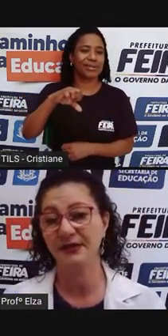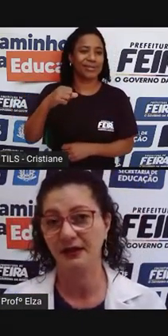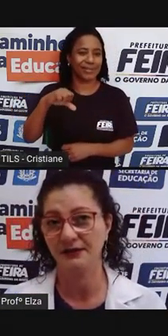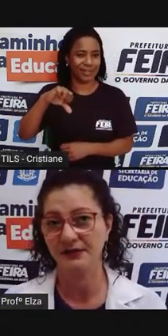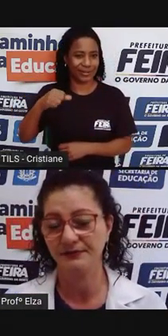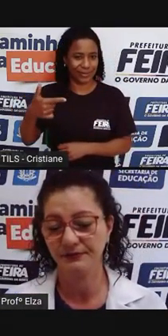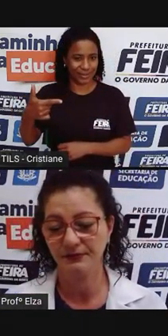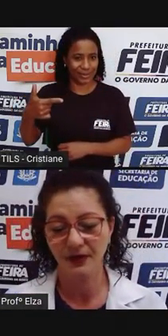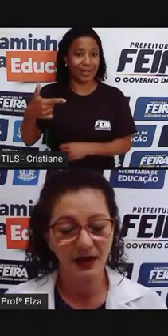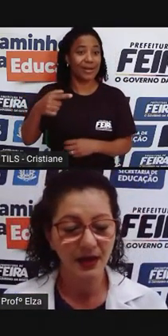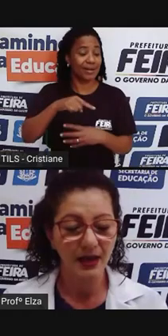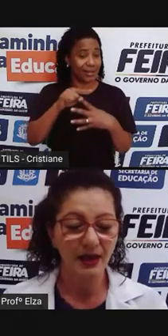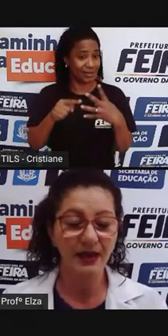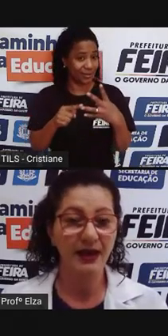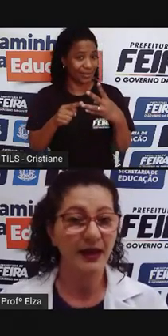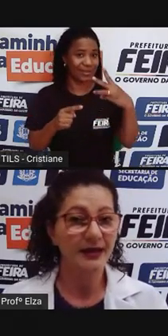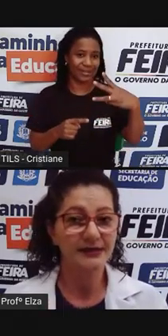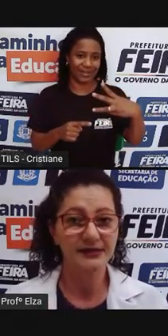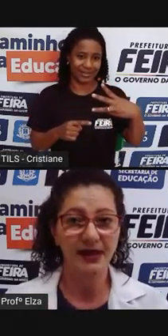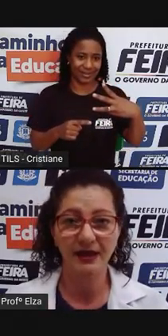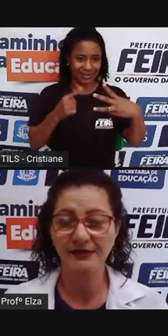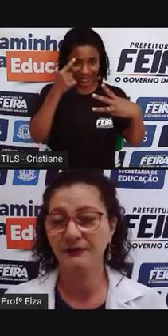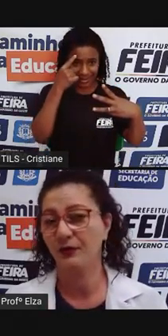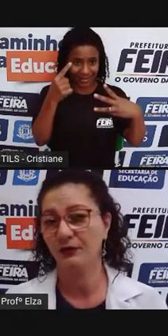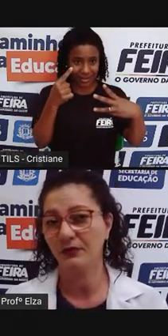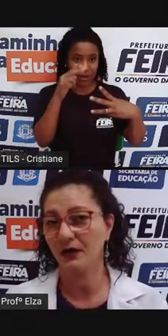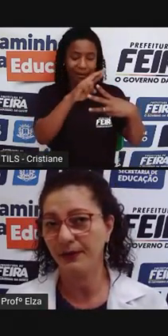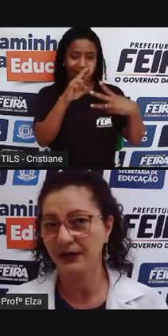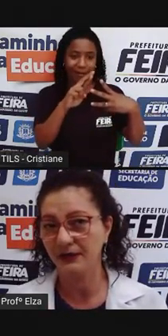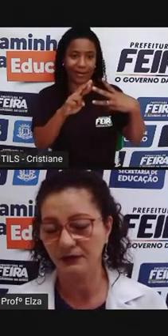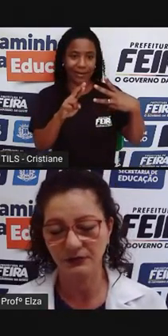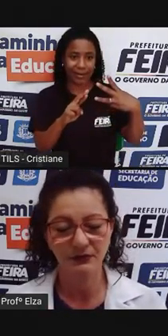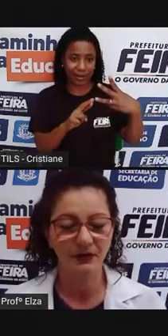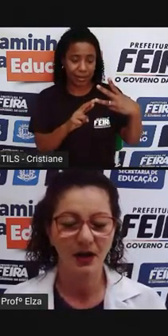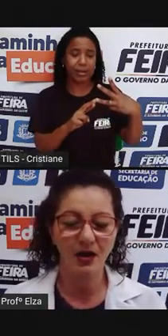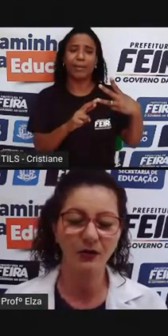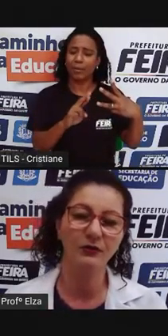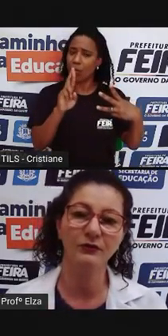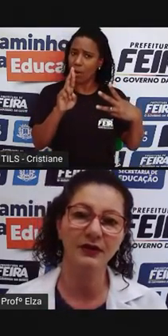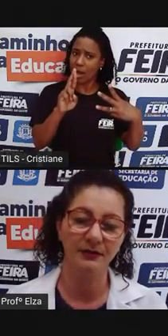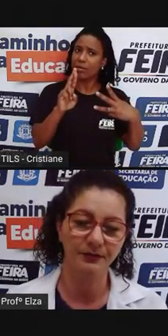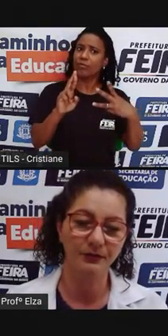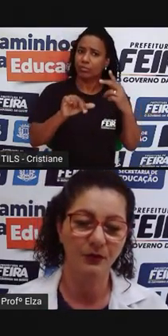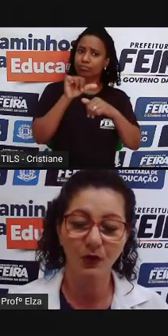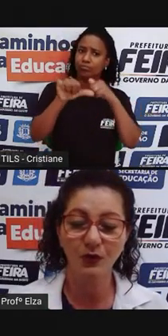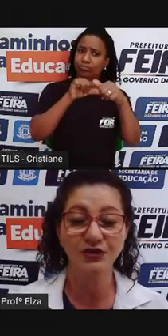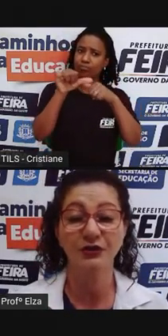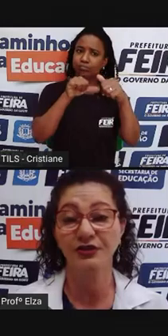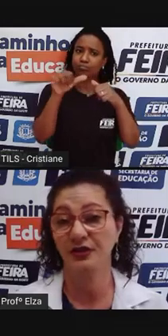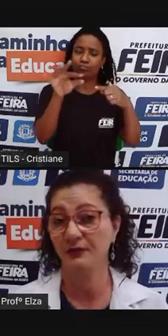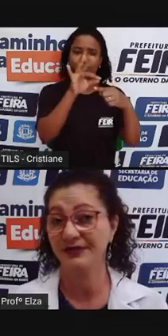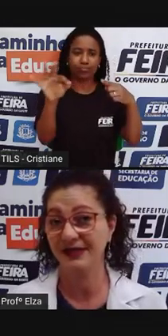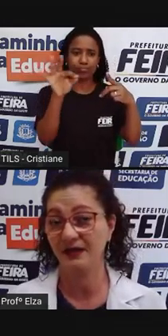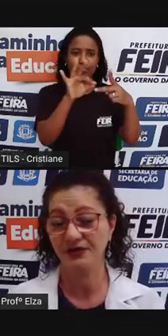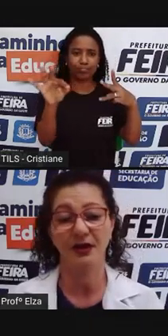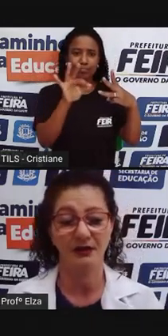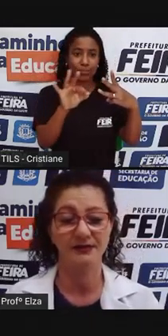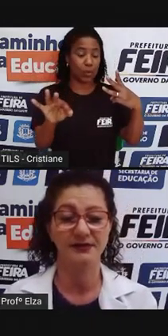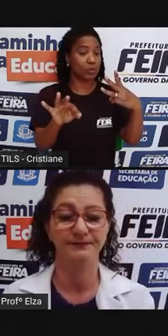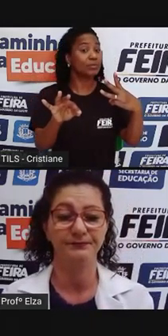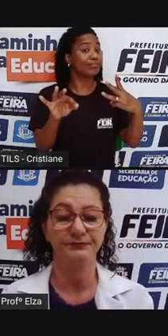três R's. E esses R's foram ampliando ao longo do tempo. Hoje nós temos